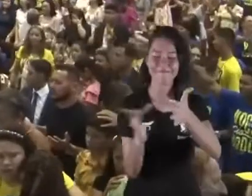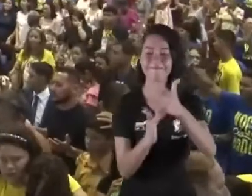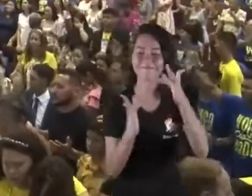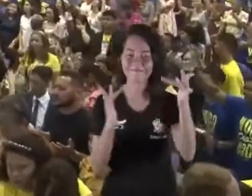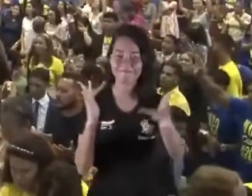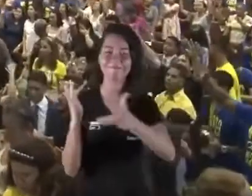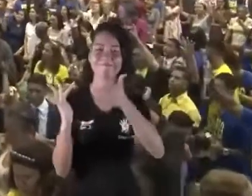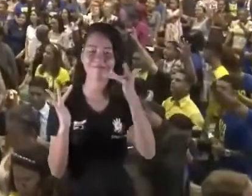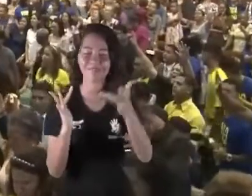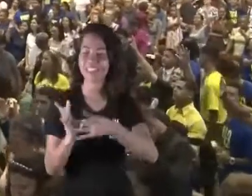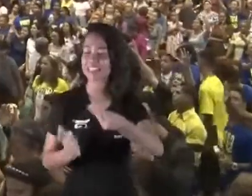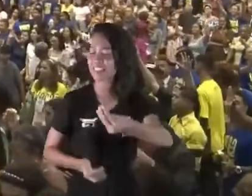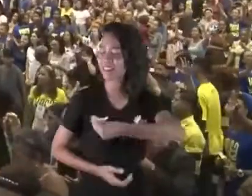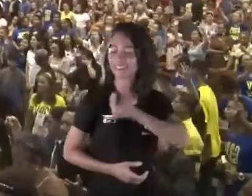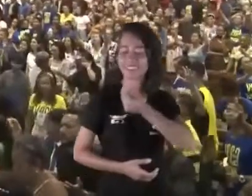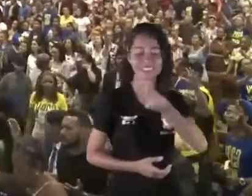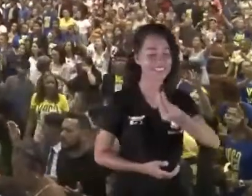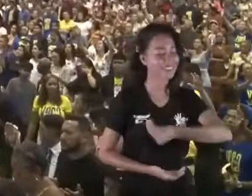ele.